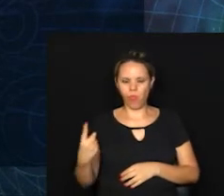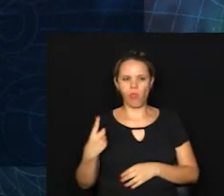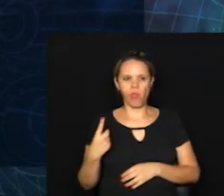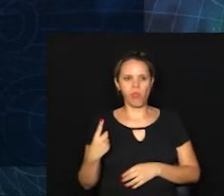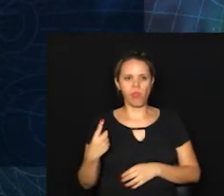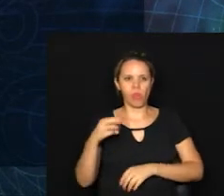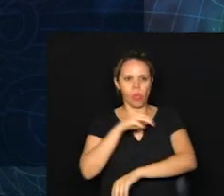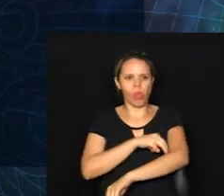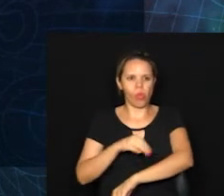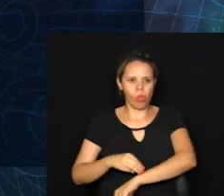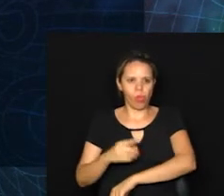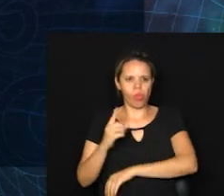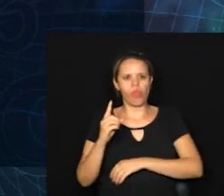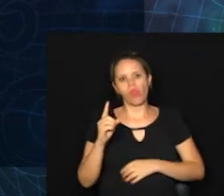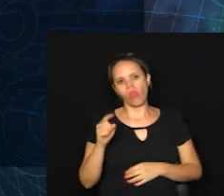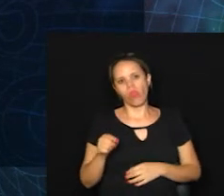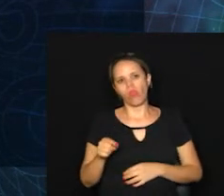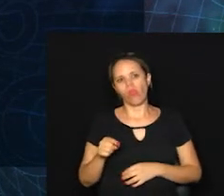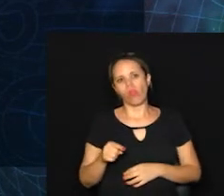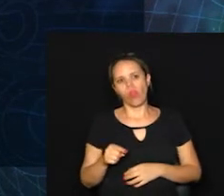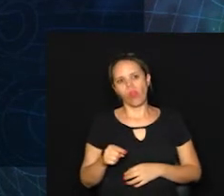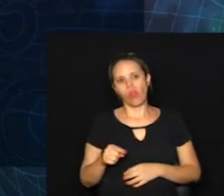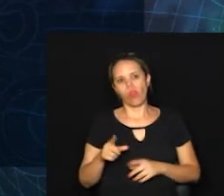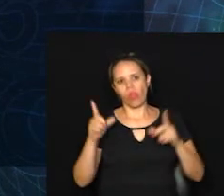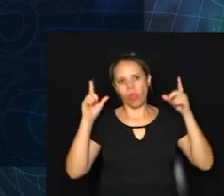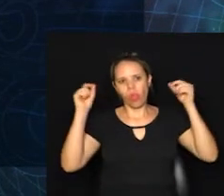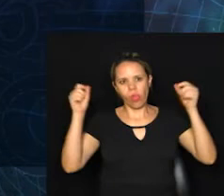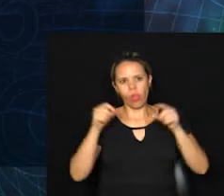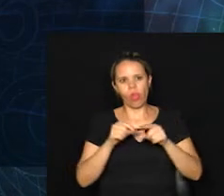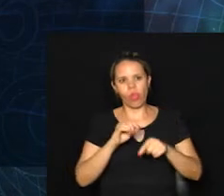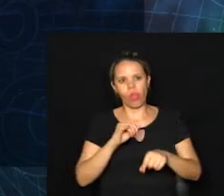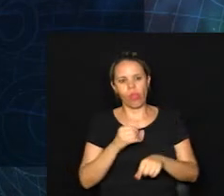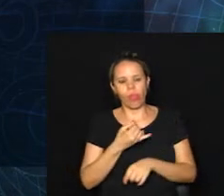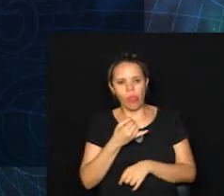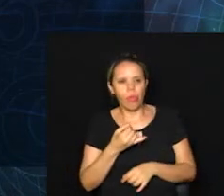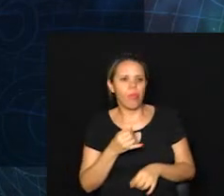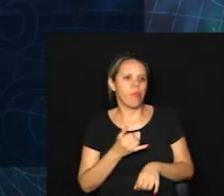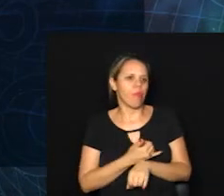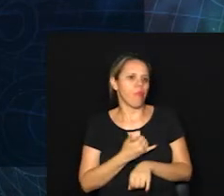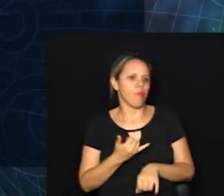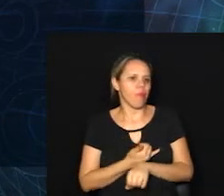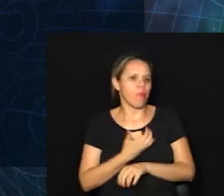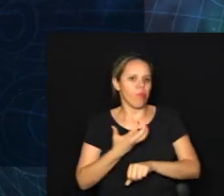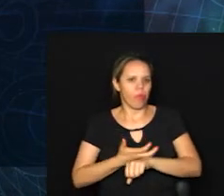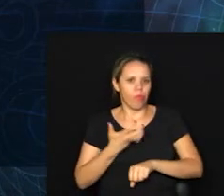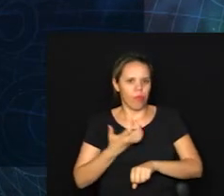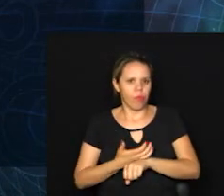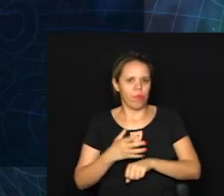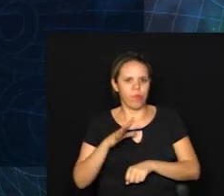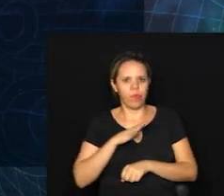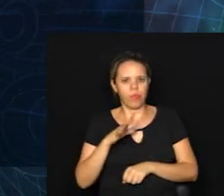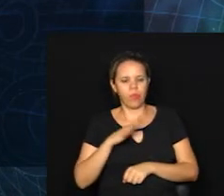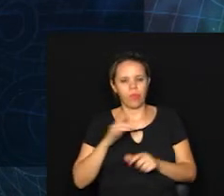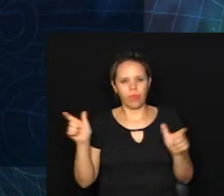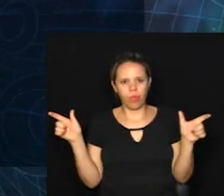1.581, Montemor, Jaguariúna, Arthur Nogueira, Jaguariúna, Nova Odessa. E aí a gente veio para cidades que têm um menor número de